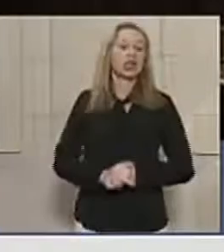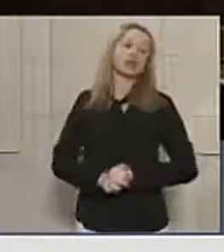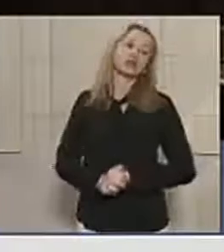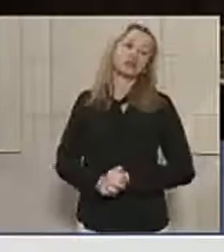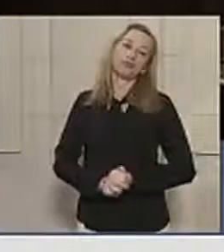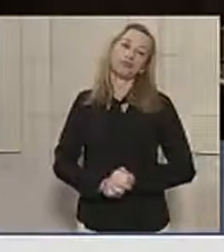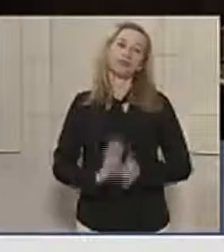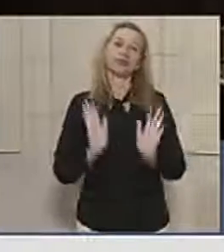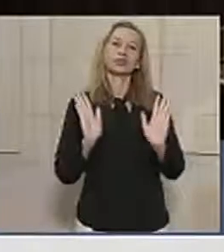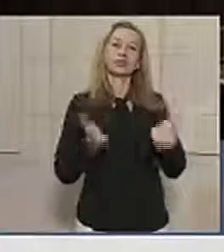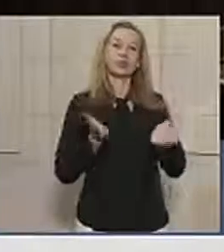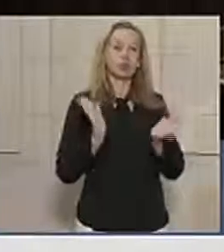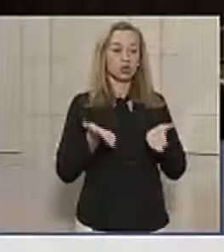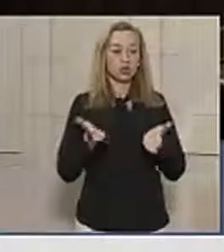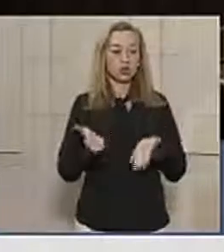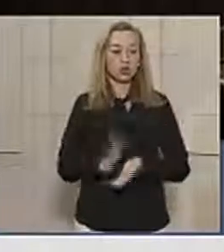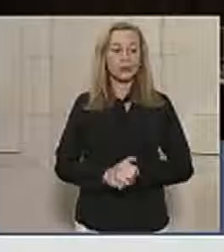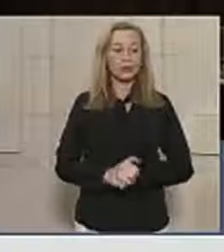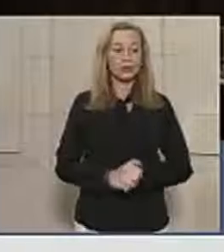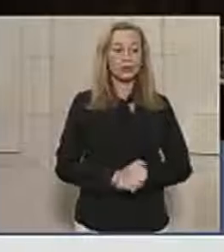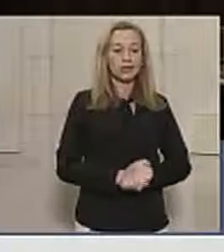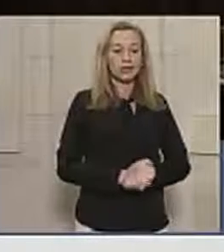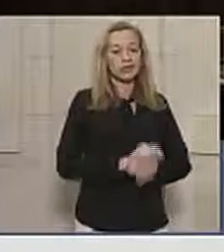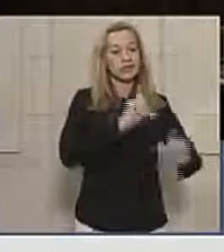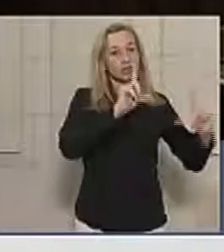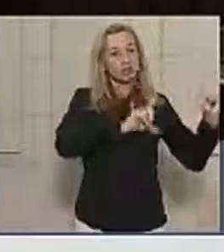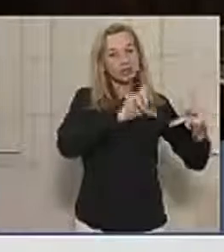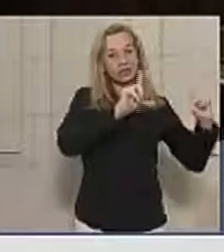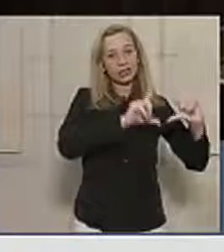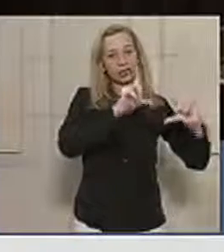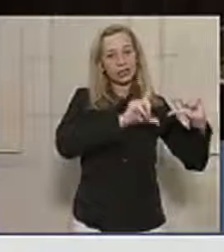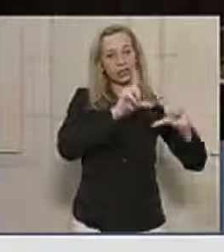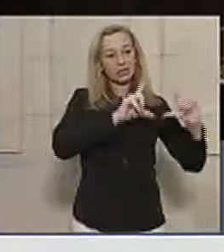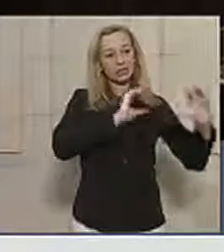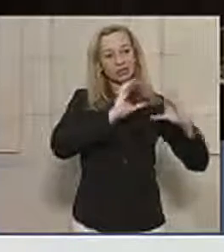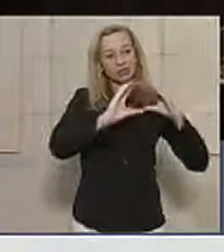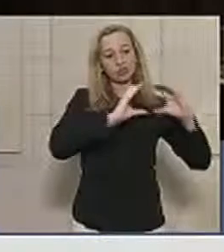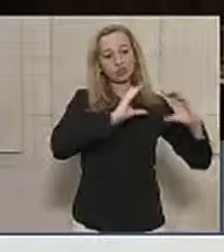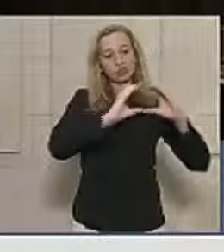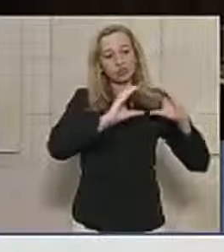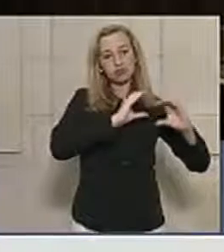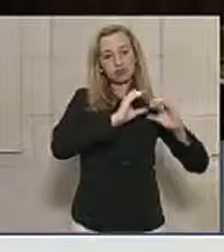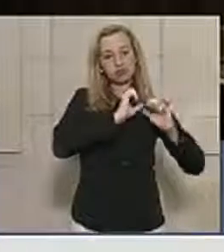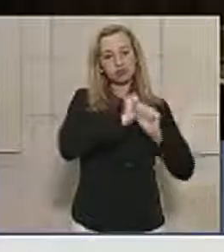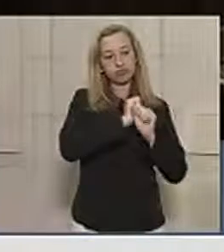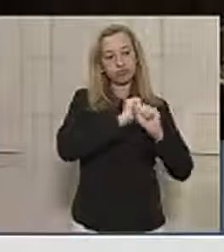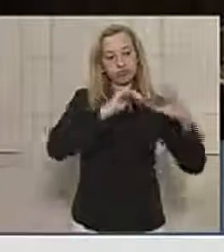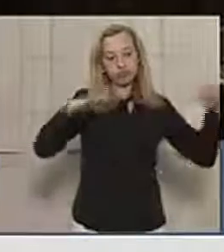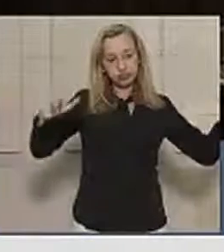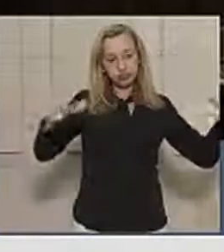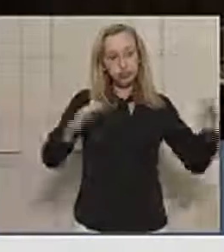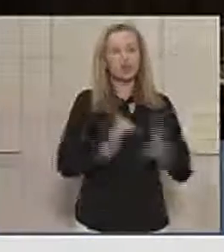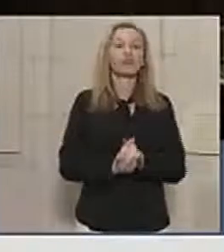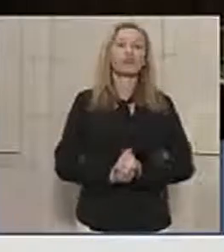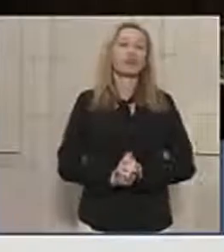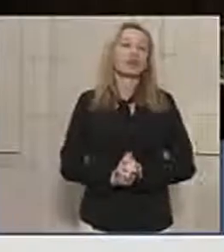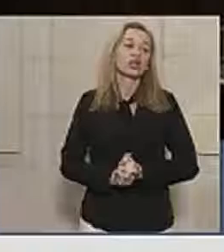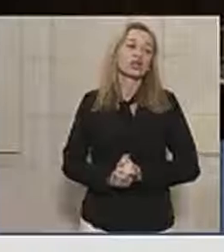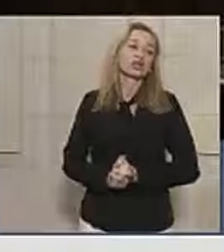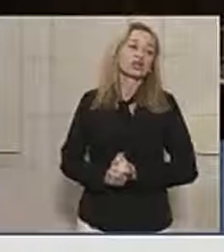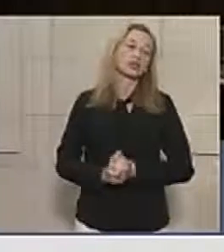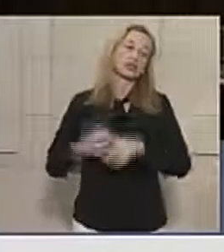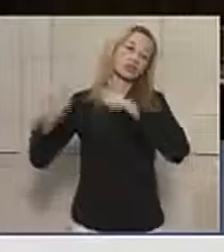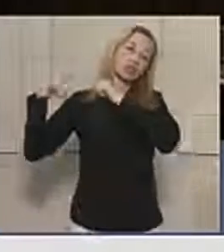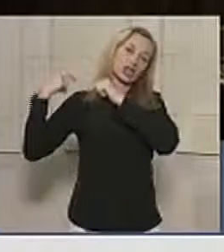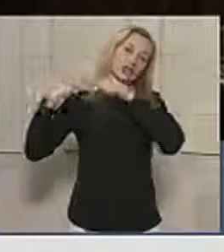ocupa hoje, sem dúvida nenhuma, os canais dos meios de comunicação, seja dos